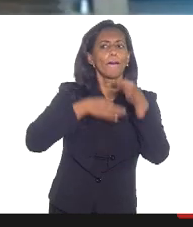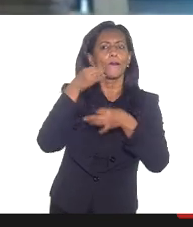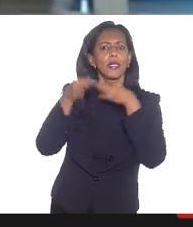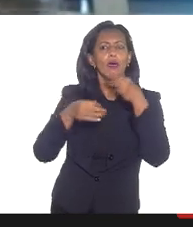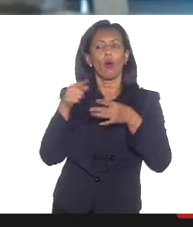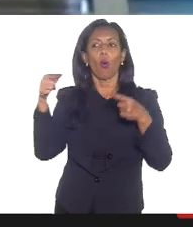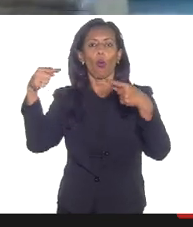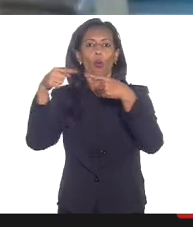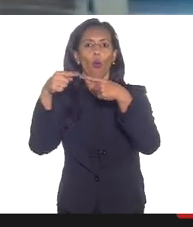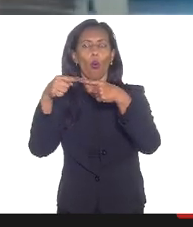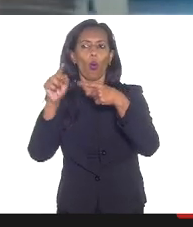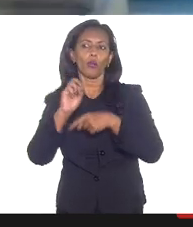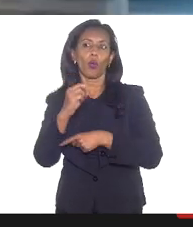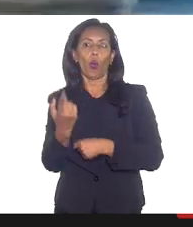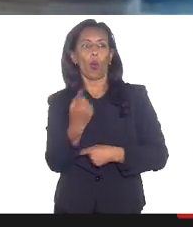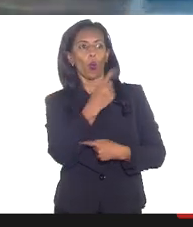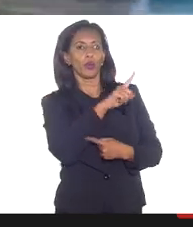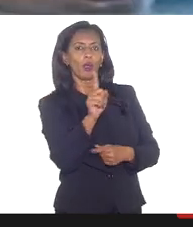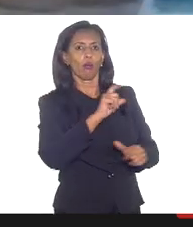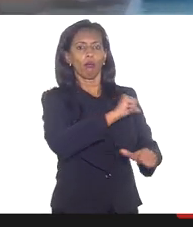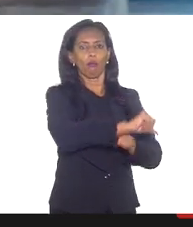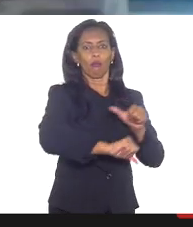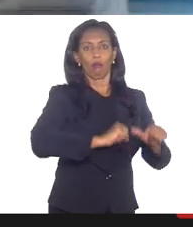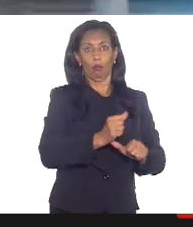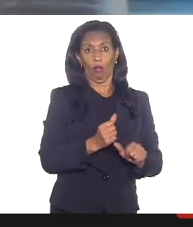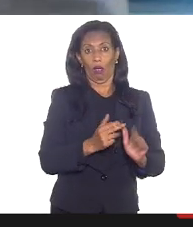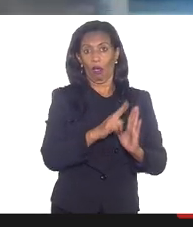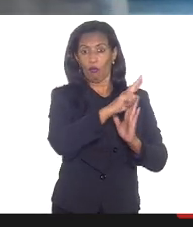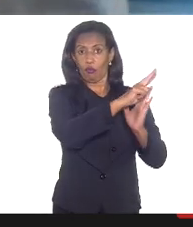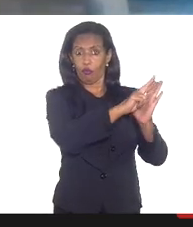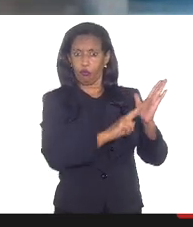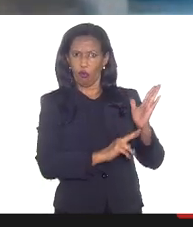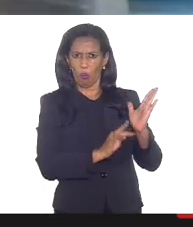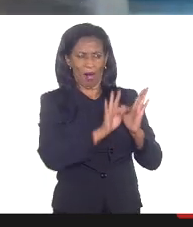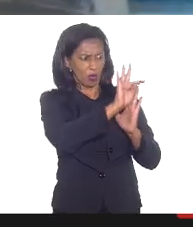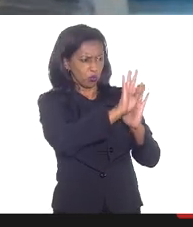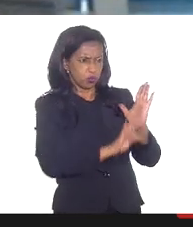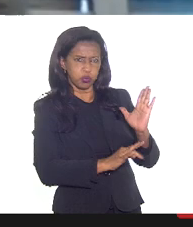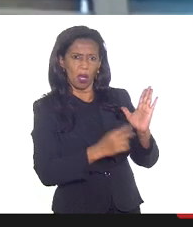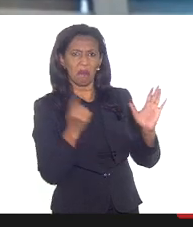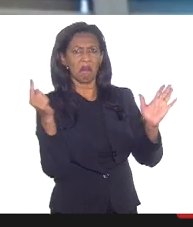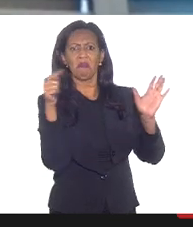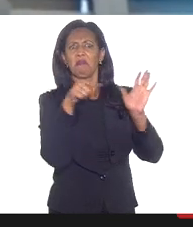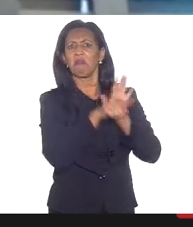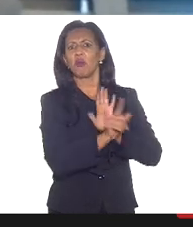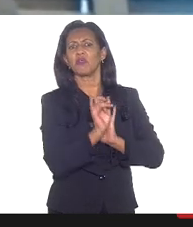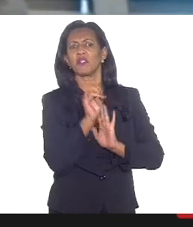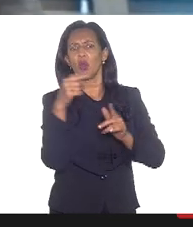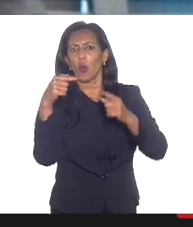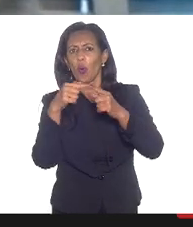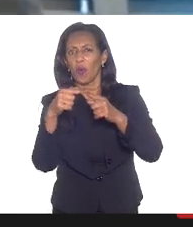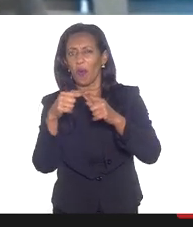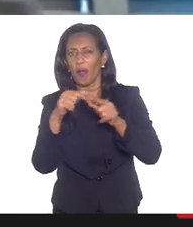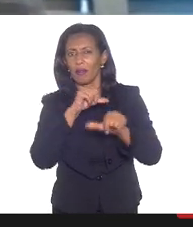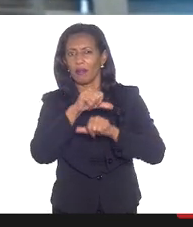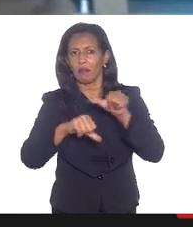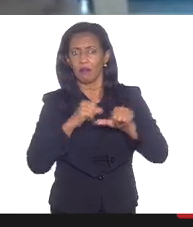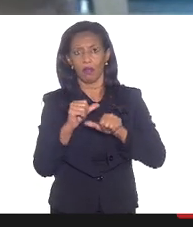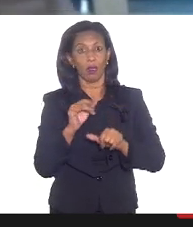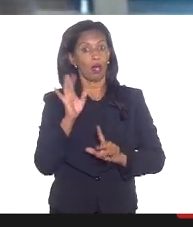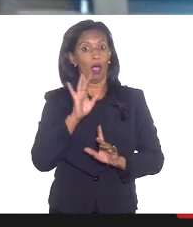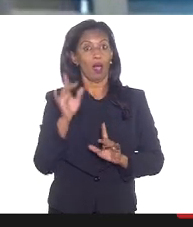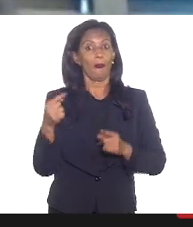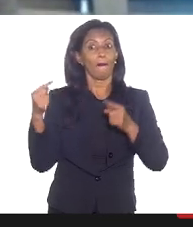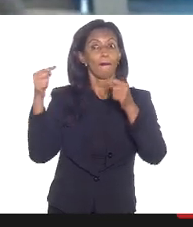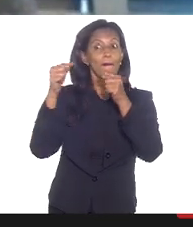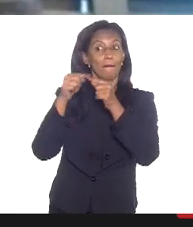ou não com a reforma, que, aliás, o formulário não perguntava se a gente concordava ou não com a reforma, perguntava se a gente estava de acordo